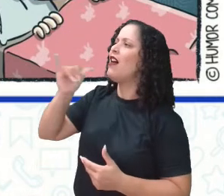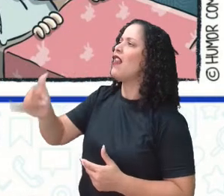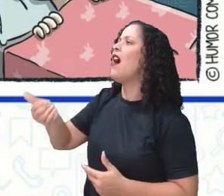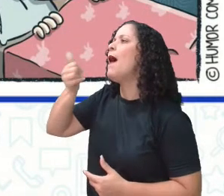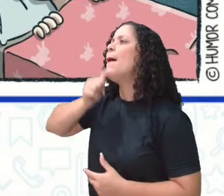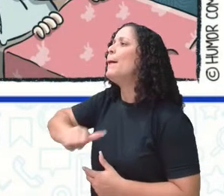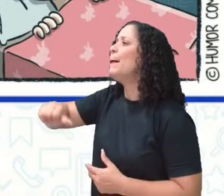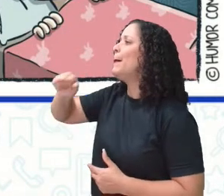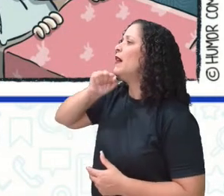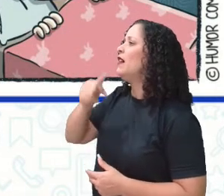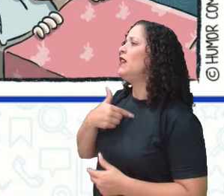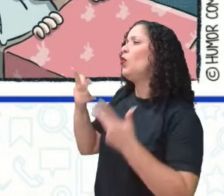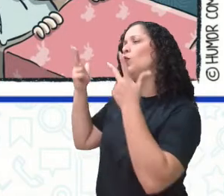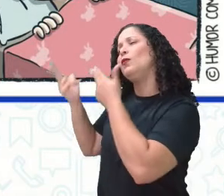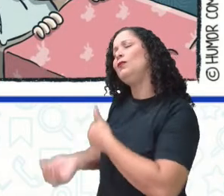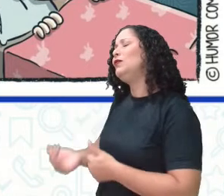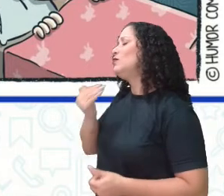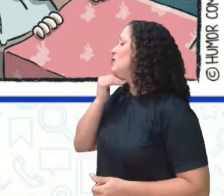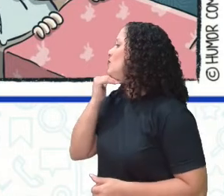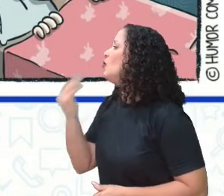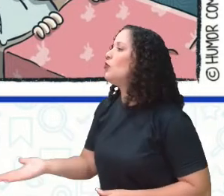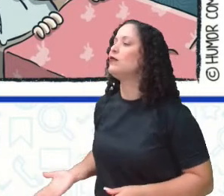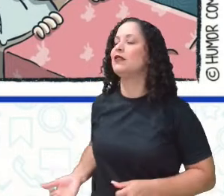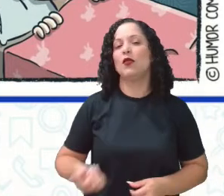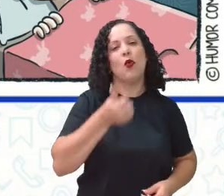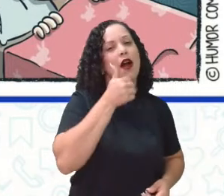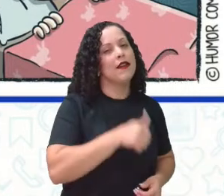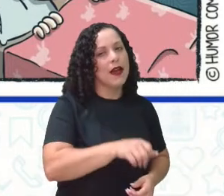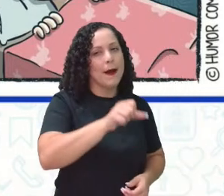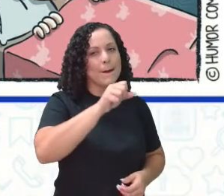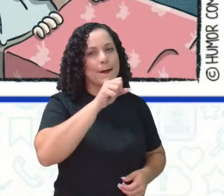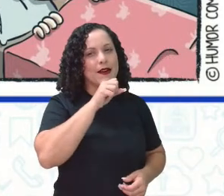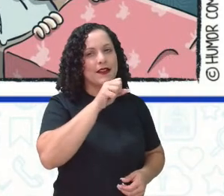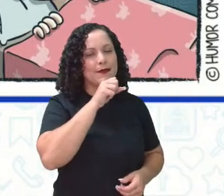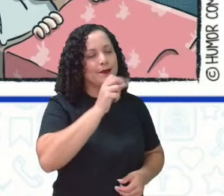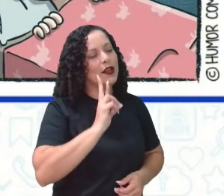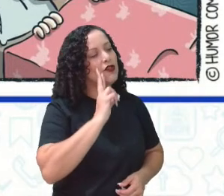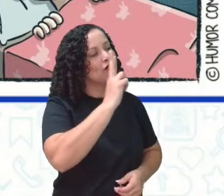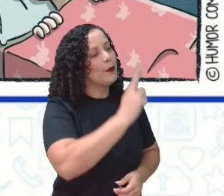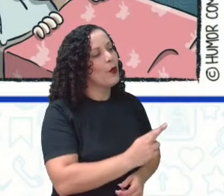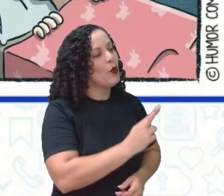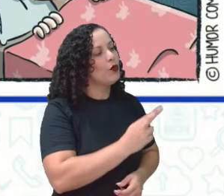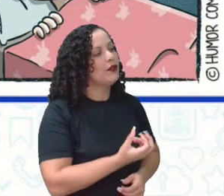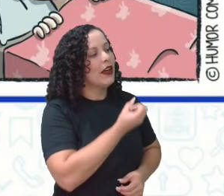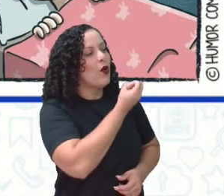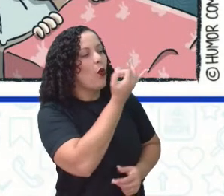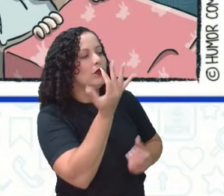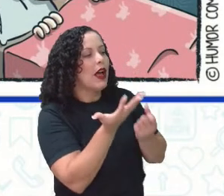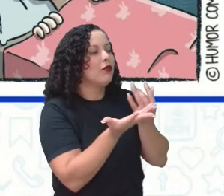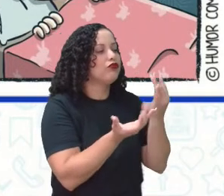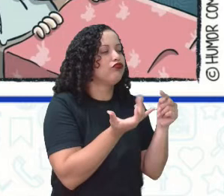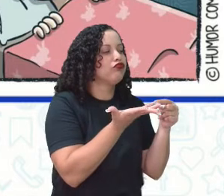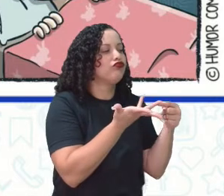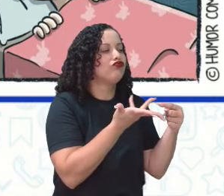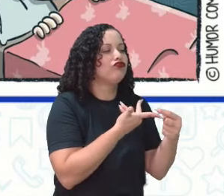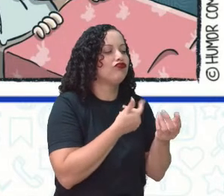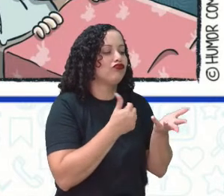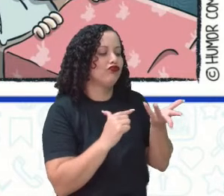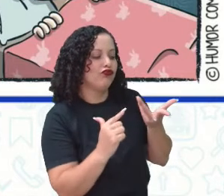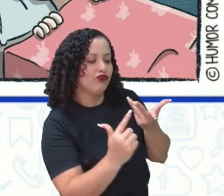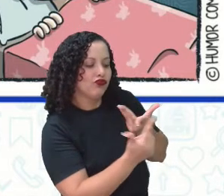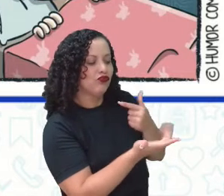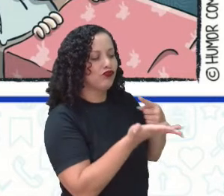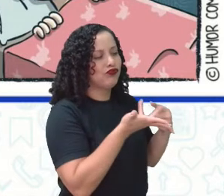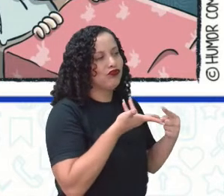não consigo dormir. E aí a mãe diz, aquela frase de sempre, conta carneirinho, que